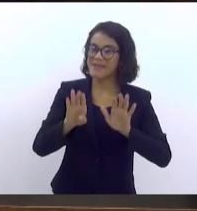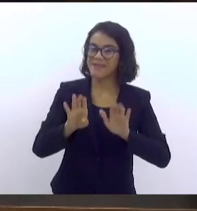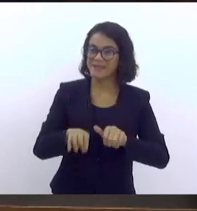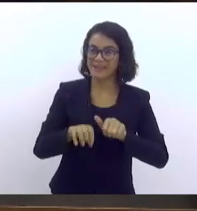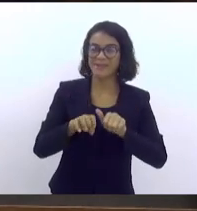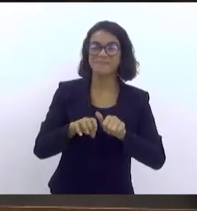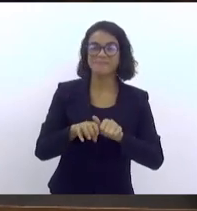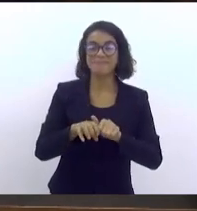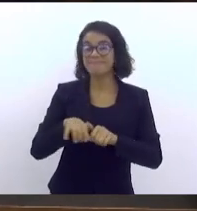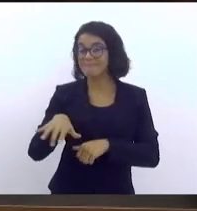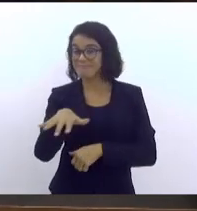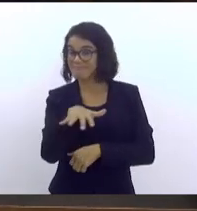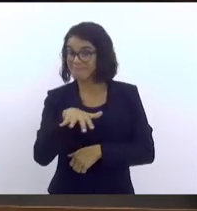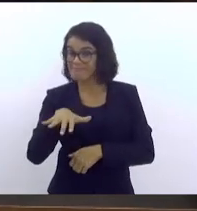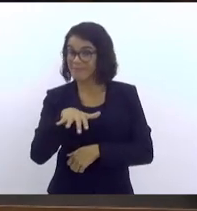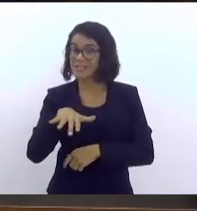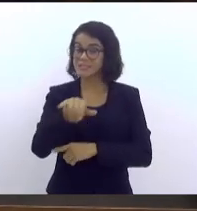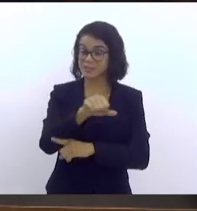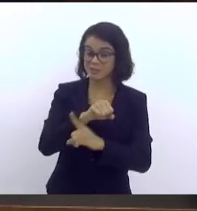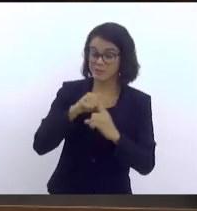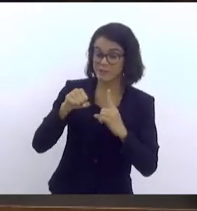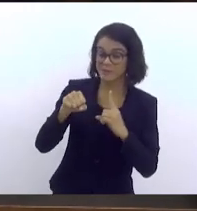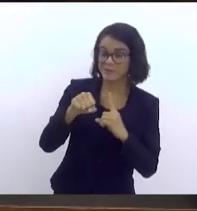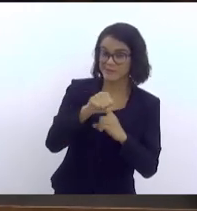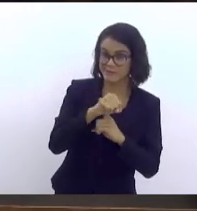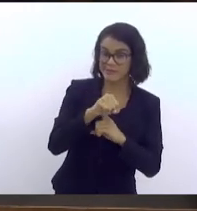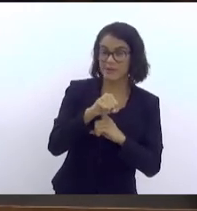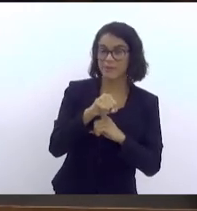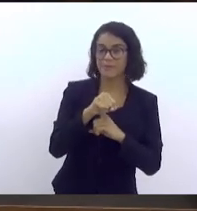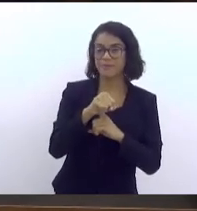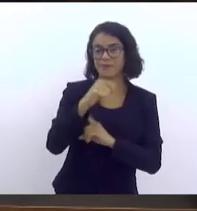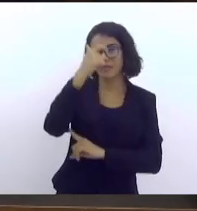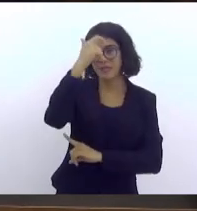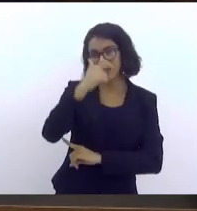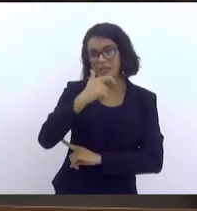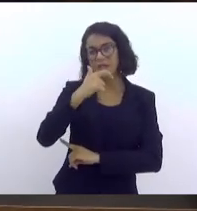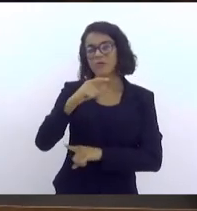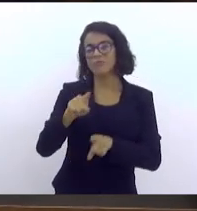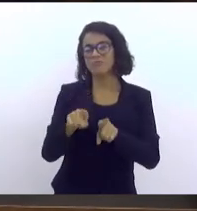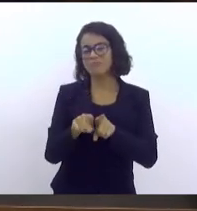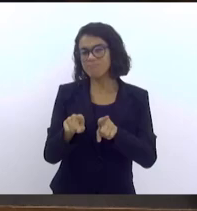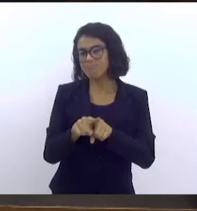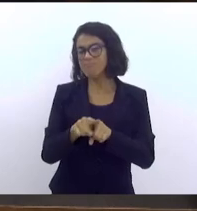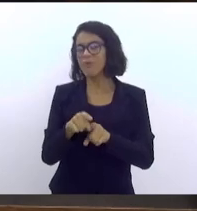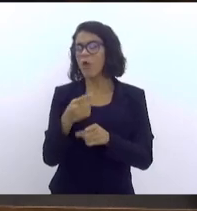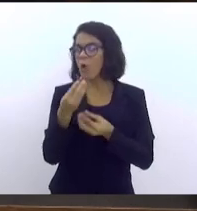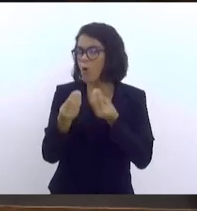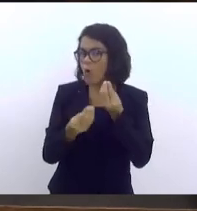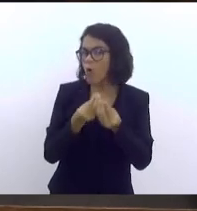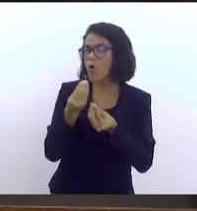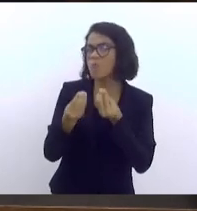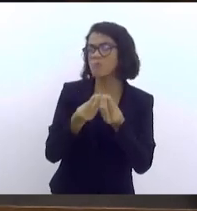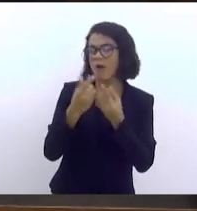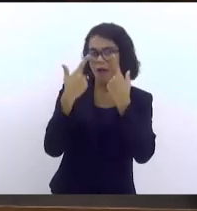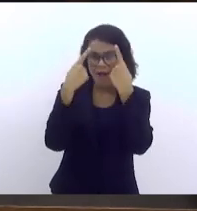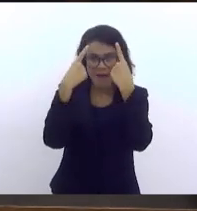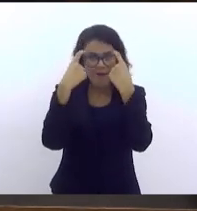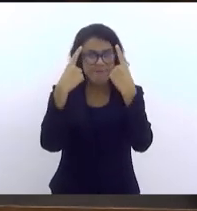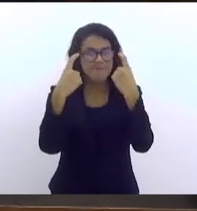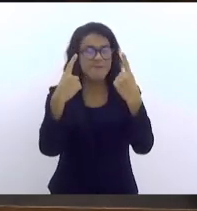a questão sociais e tô bem inteirada na questão da violência